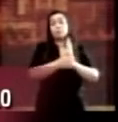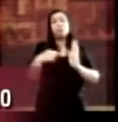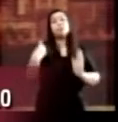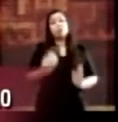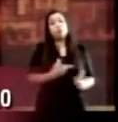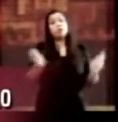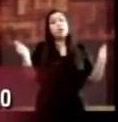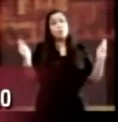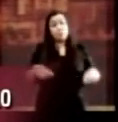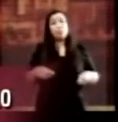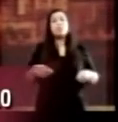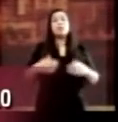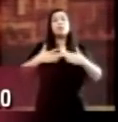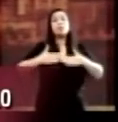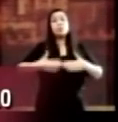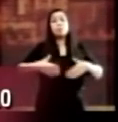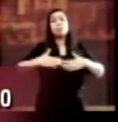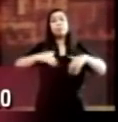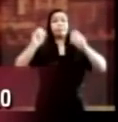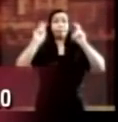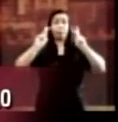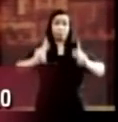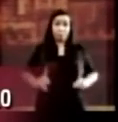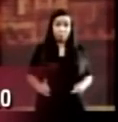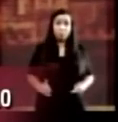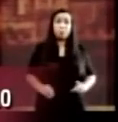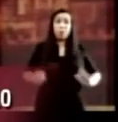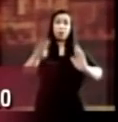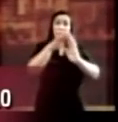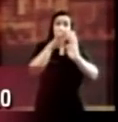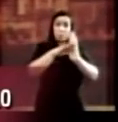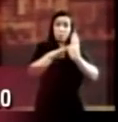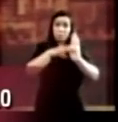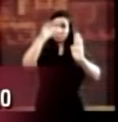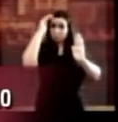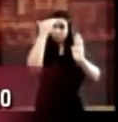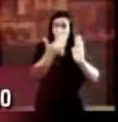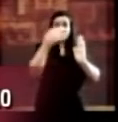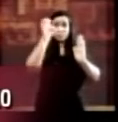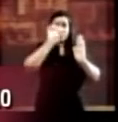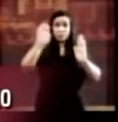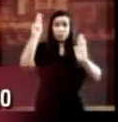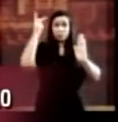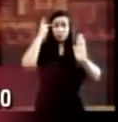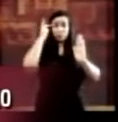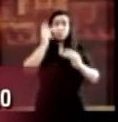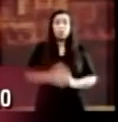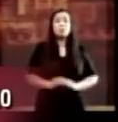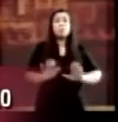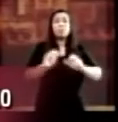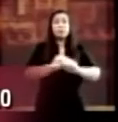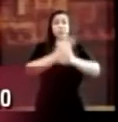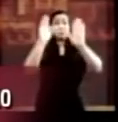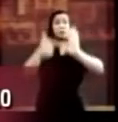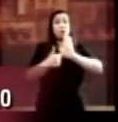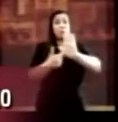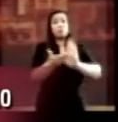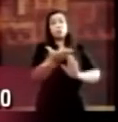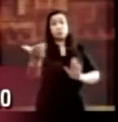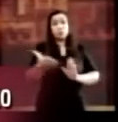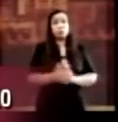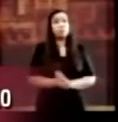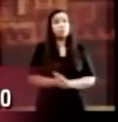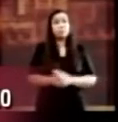gente poderia estar com mais tranquilidade cumprindo o Plano São Paulo. Mas gostaria de deixar bem claro para vocês,